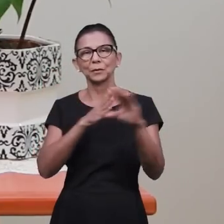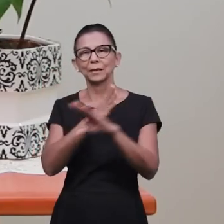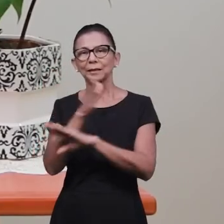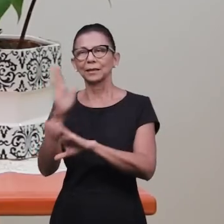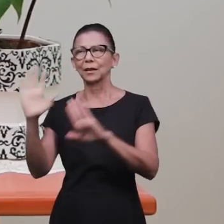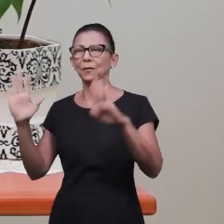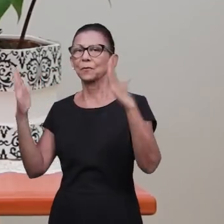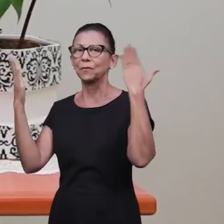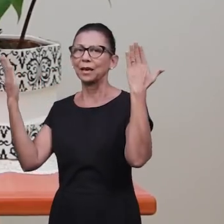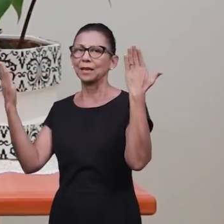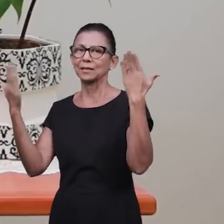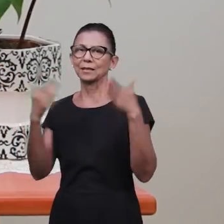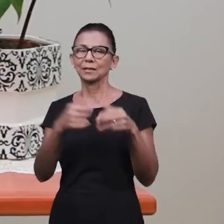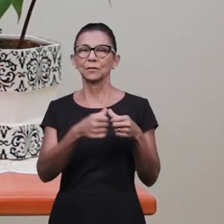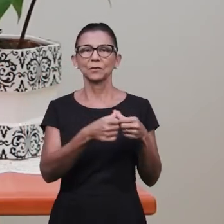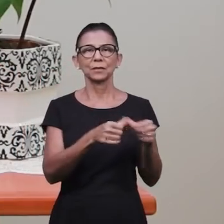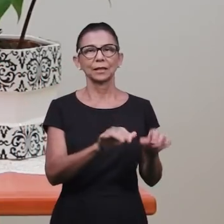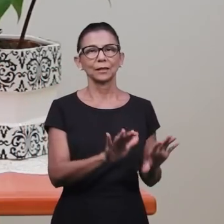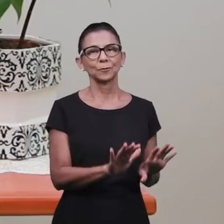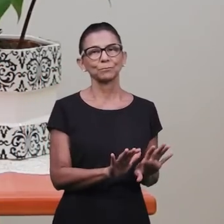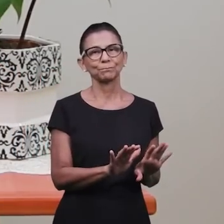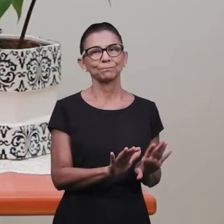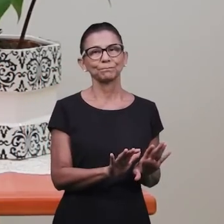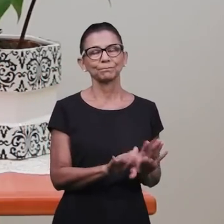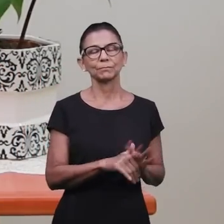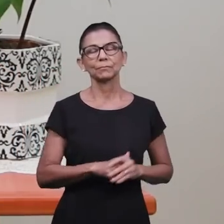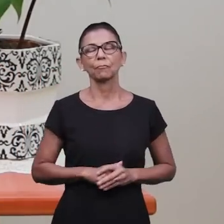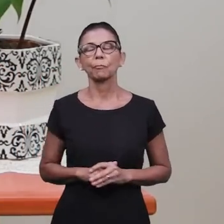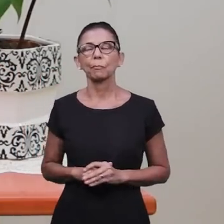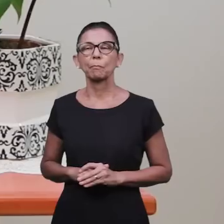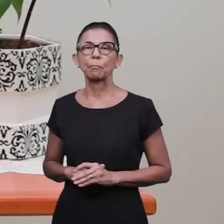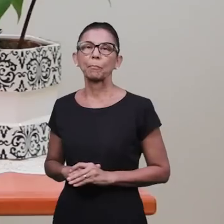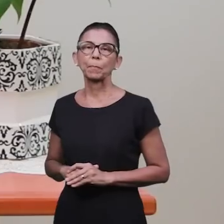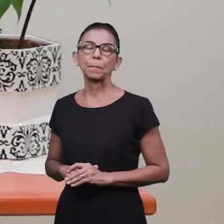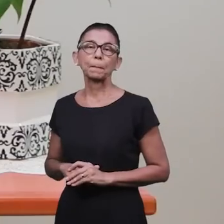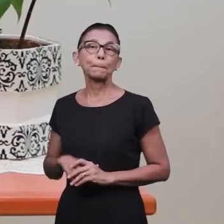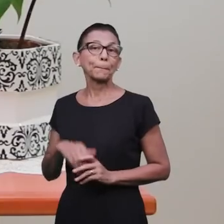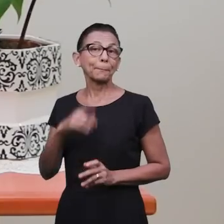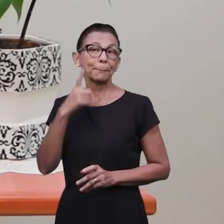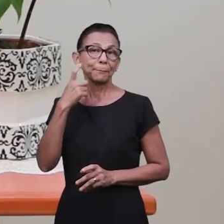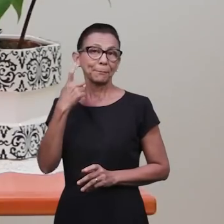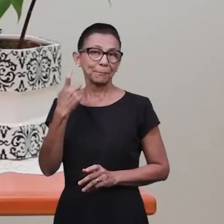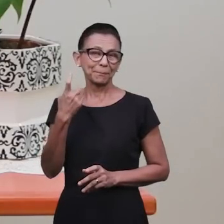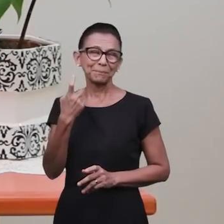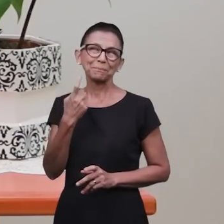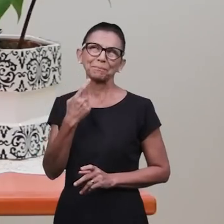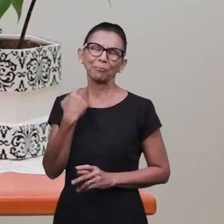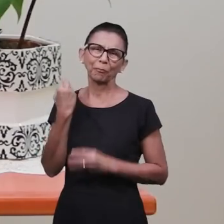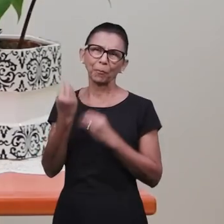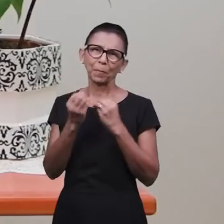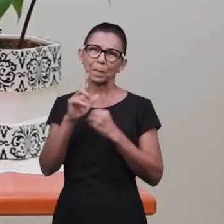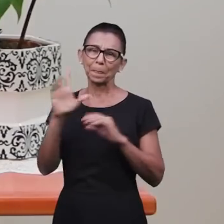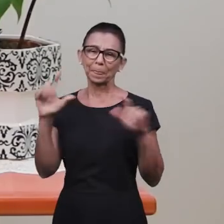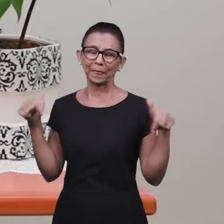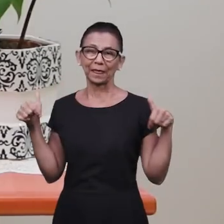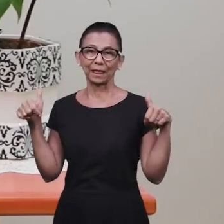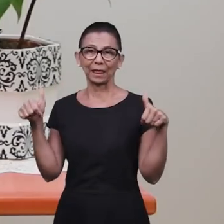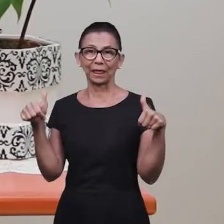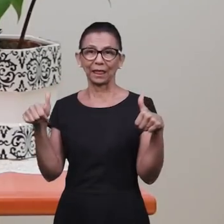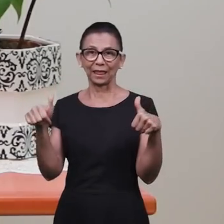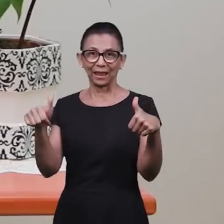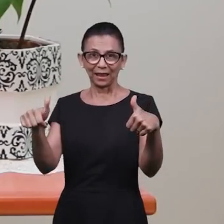virgens prudentes, elas entraram na festa. É interessante como Deus, ele age na